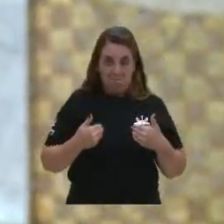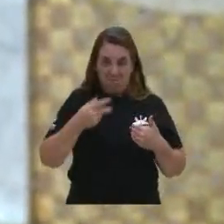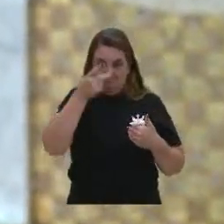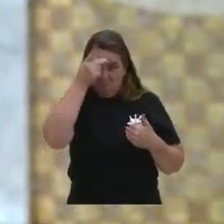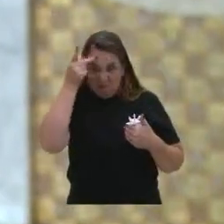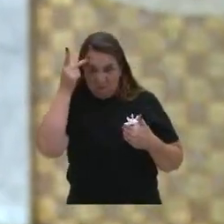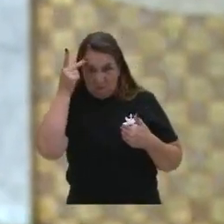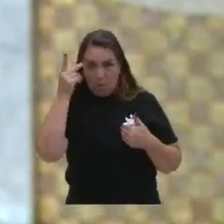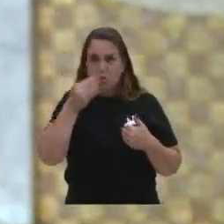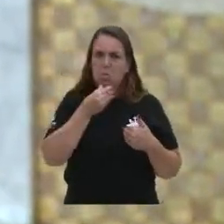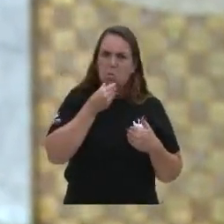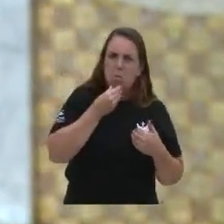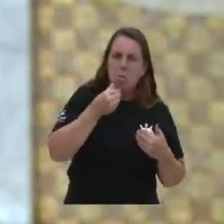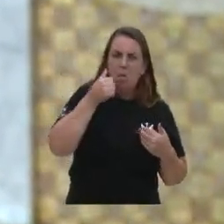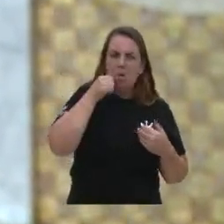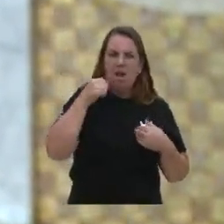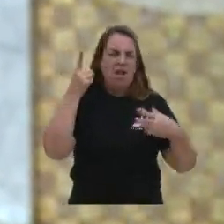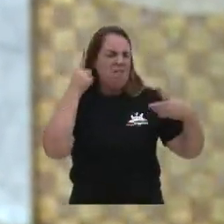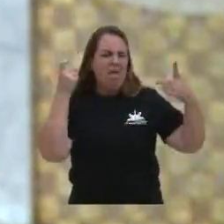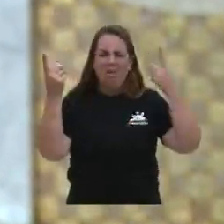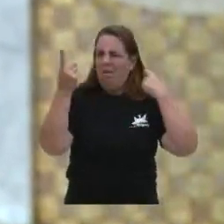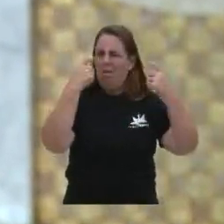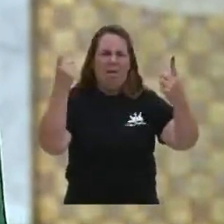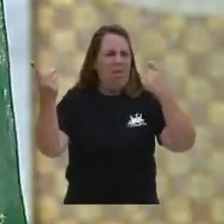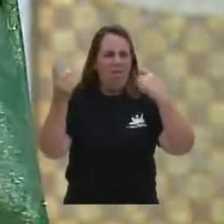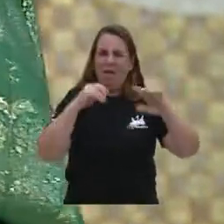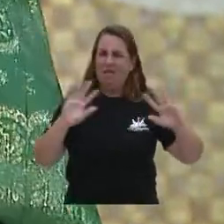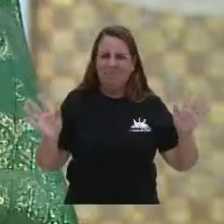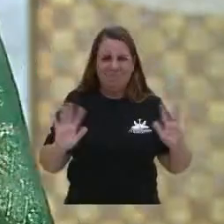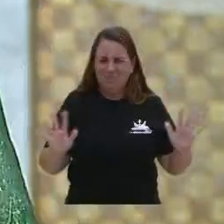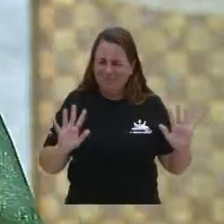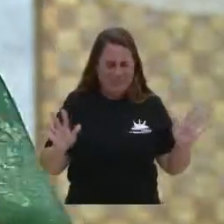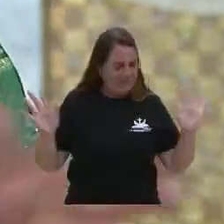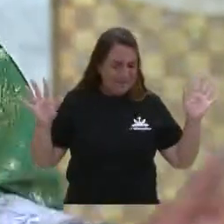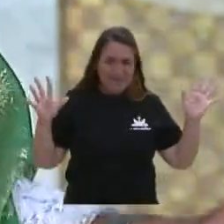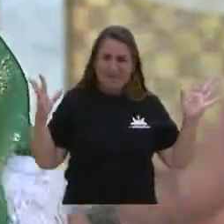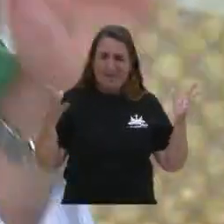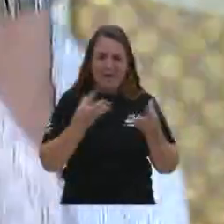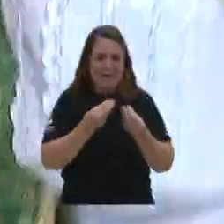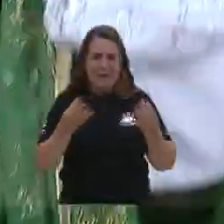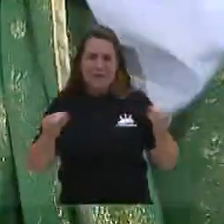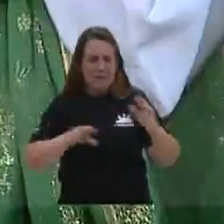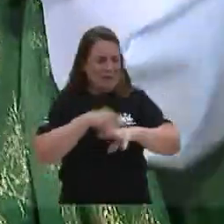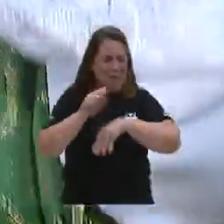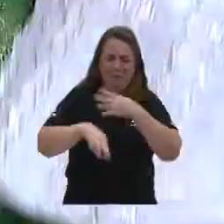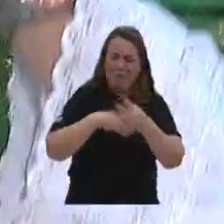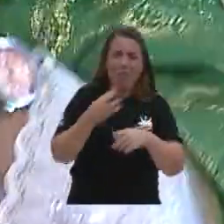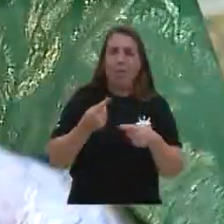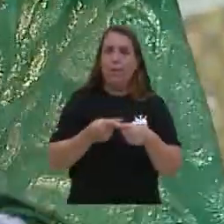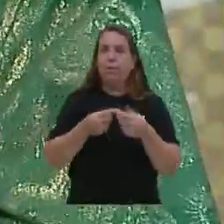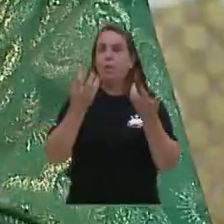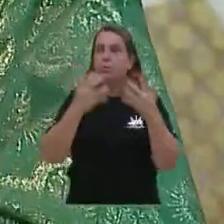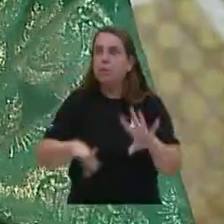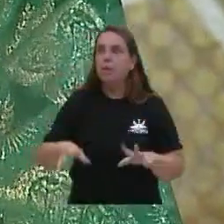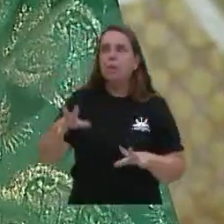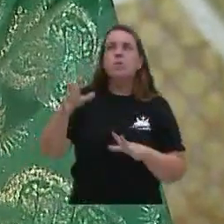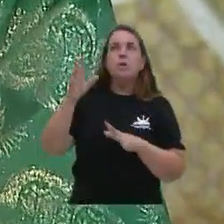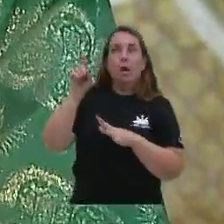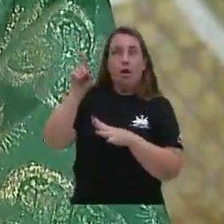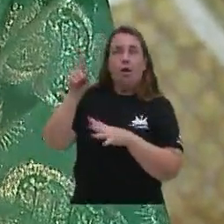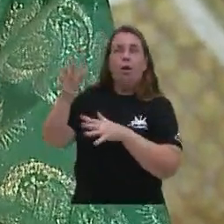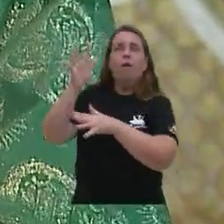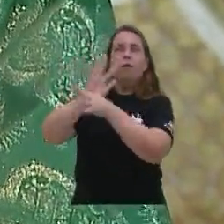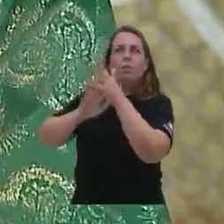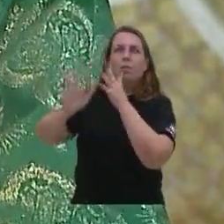barulhentos, barulhentas, que vivemos cheios de barulho para não ouvir Deus. Ao